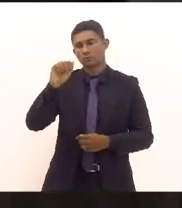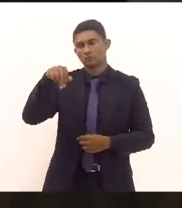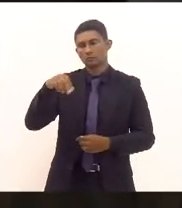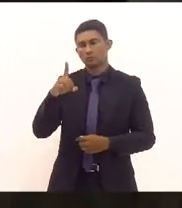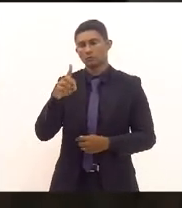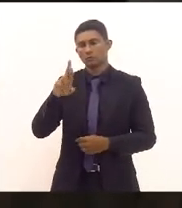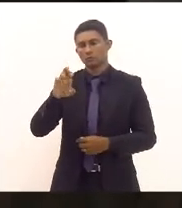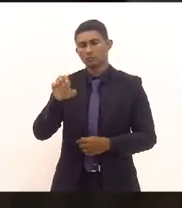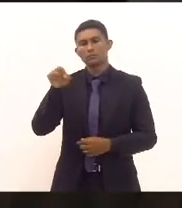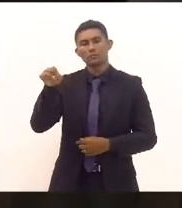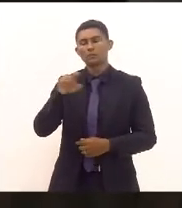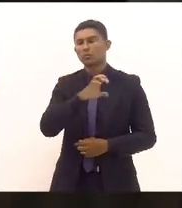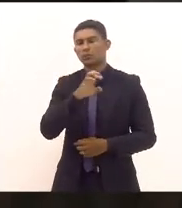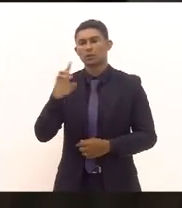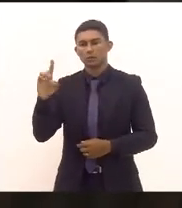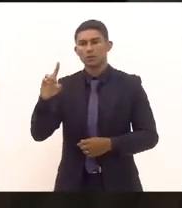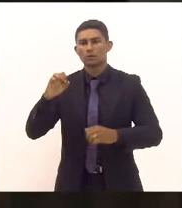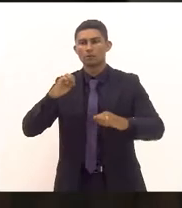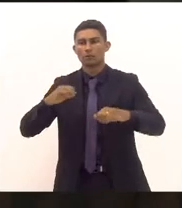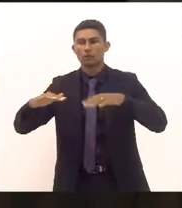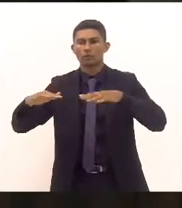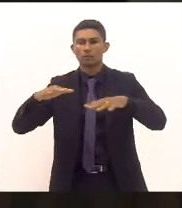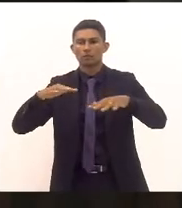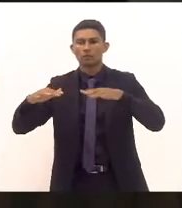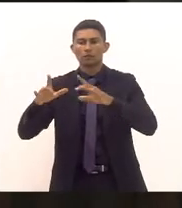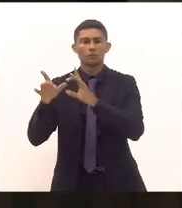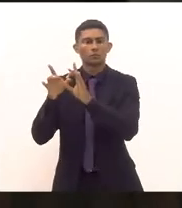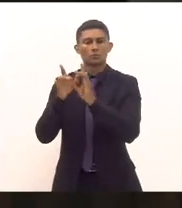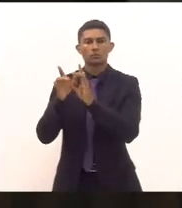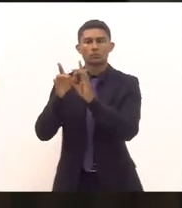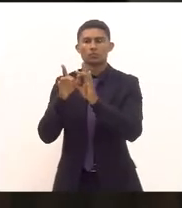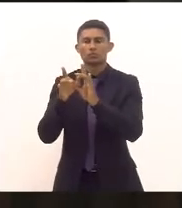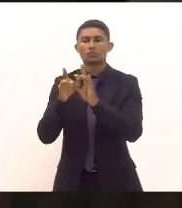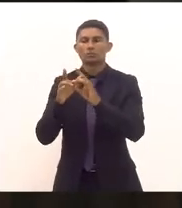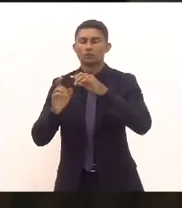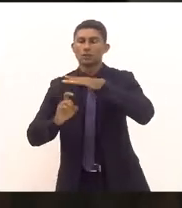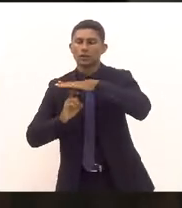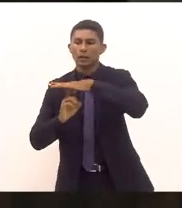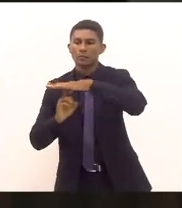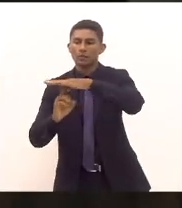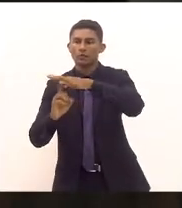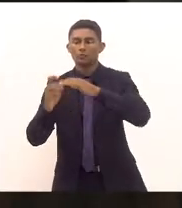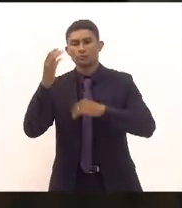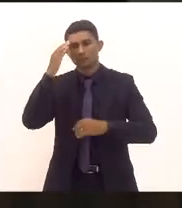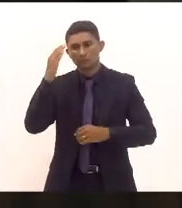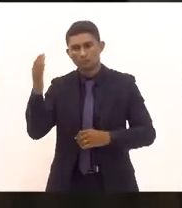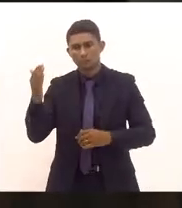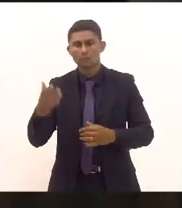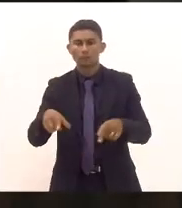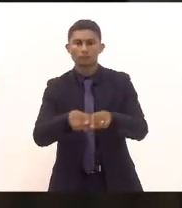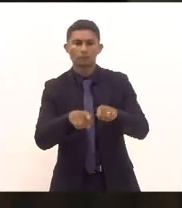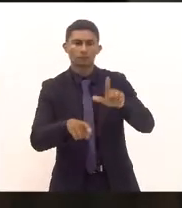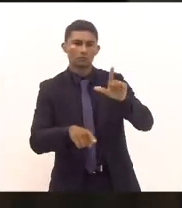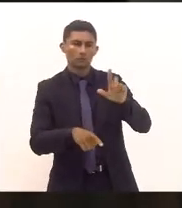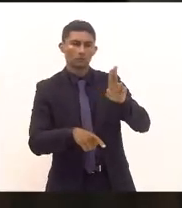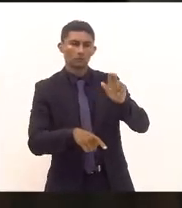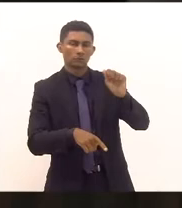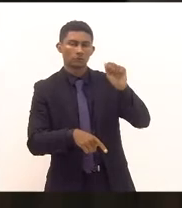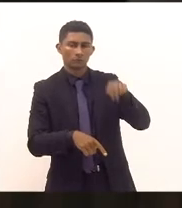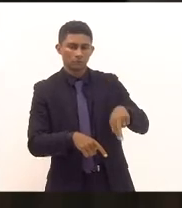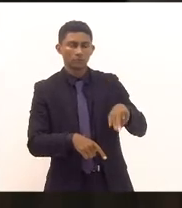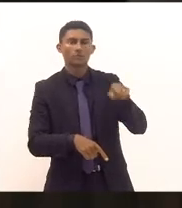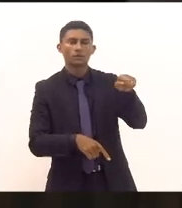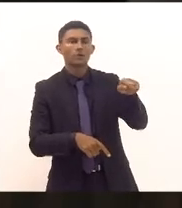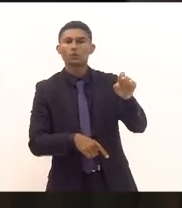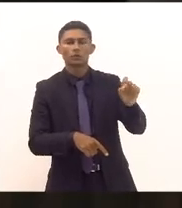Pacheco que é coordenador do movimento Unidos Unidos dos Camelôs Muito obrigado André do Luan Ribeiro